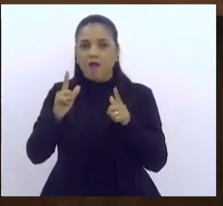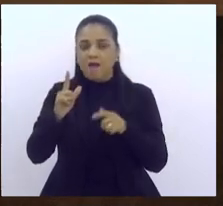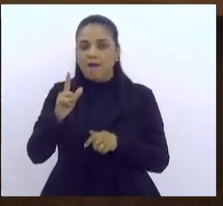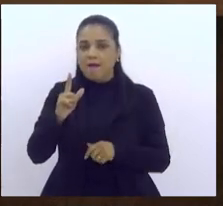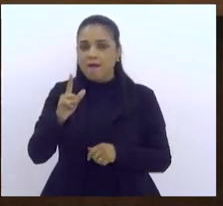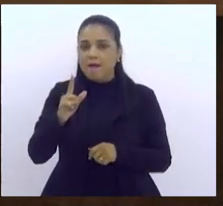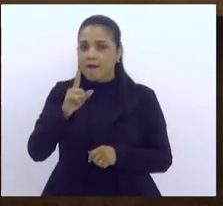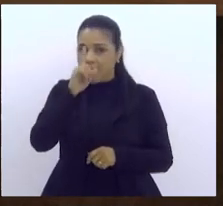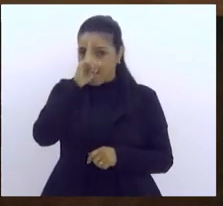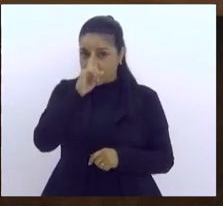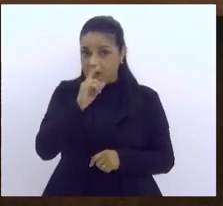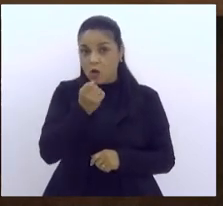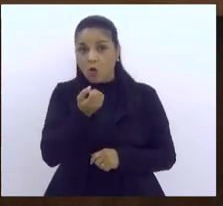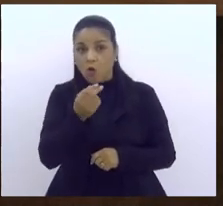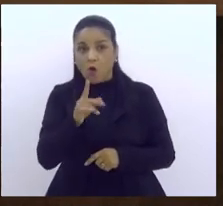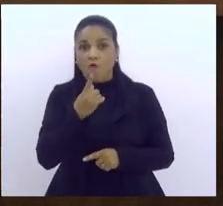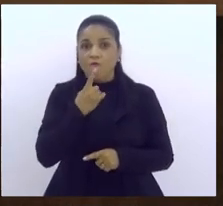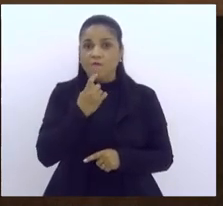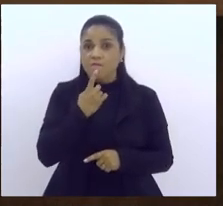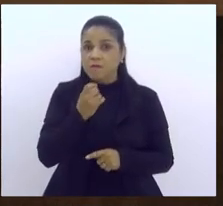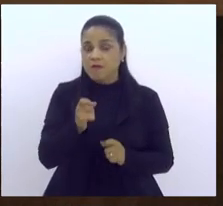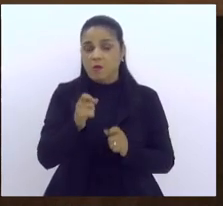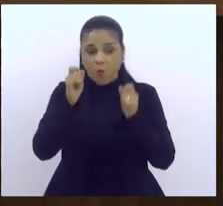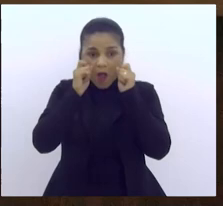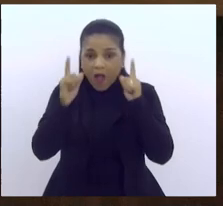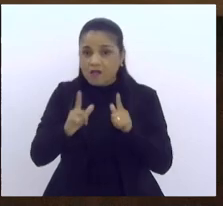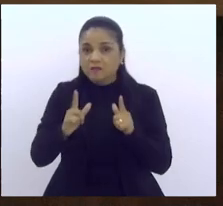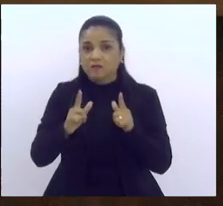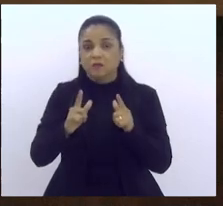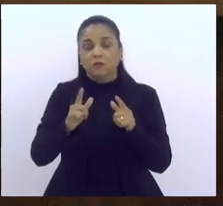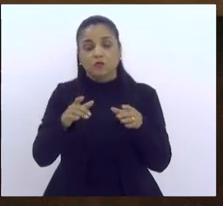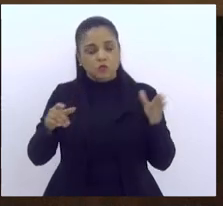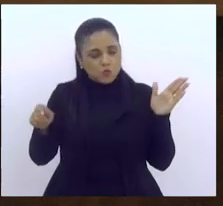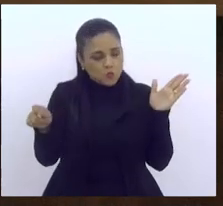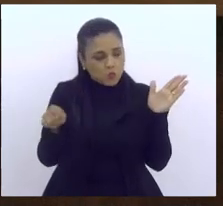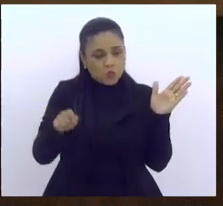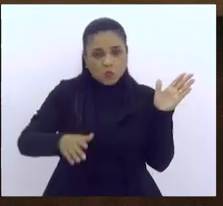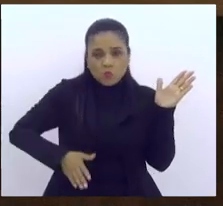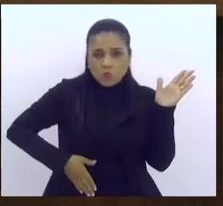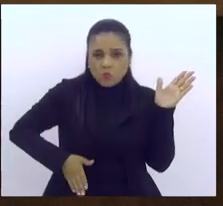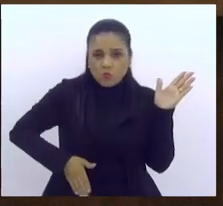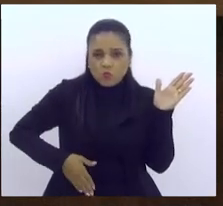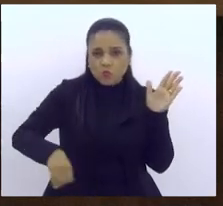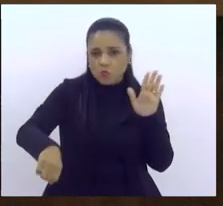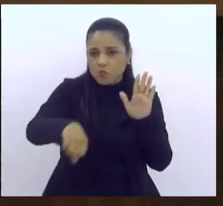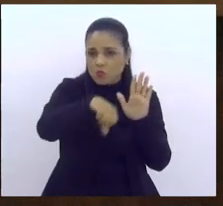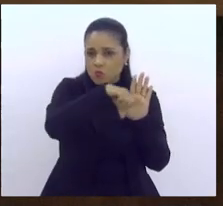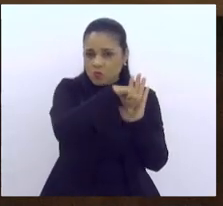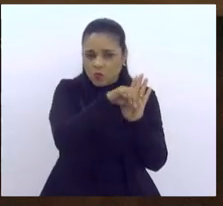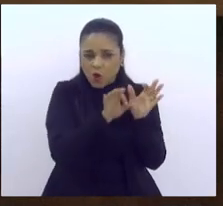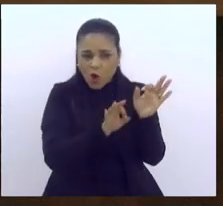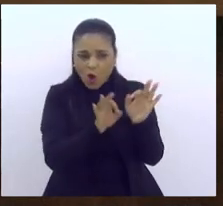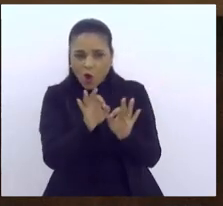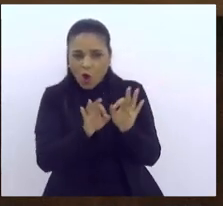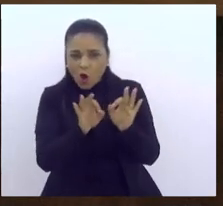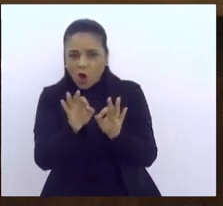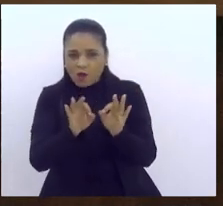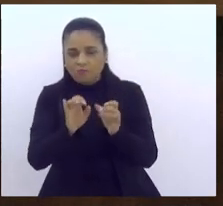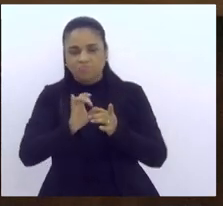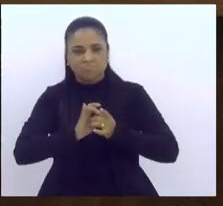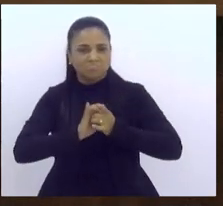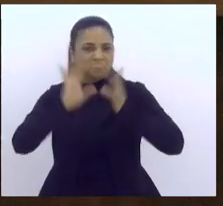não, o vermelho. Porque o crime organizado, ele está